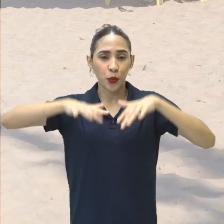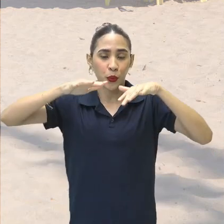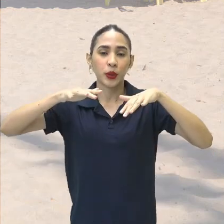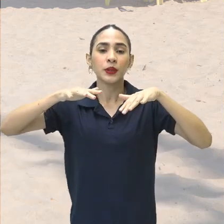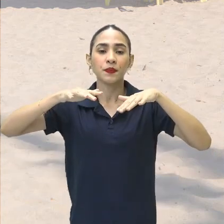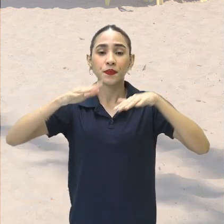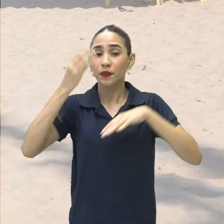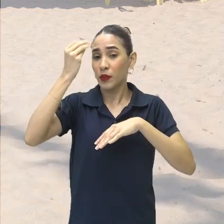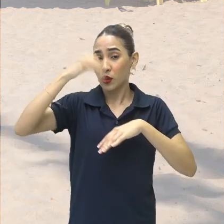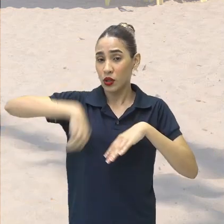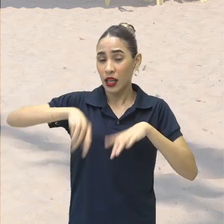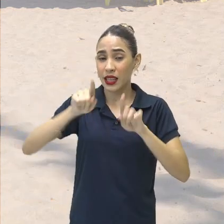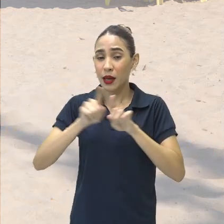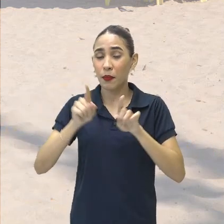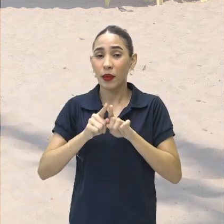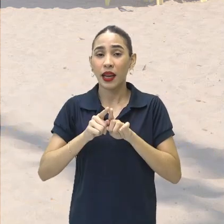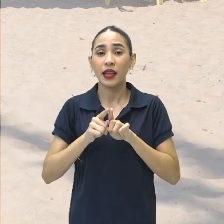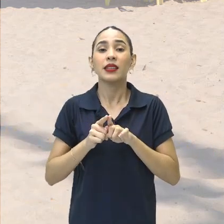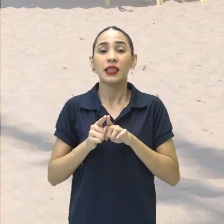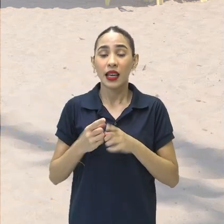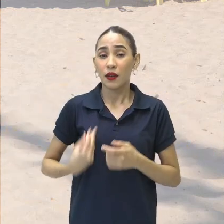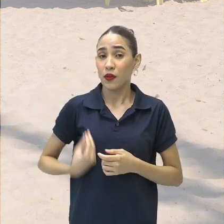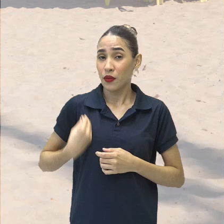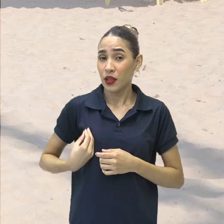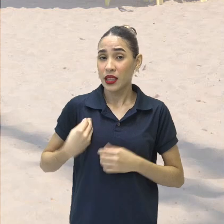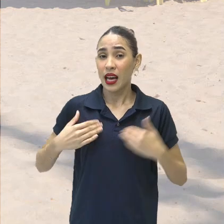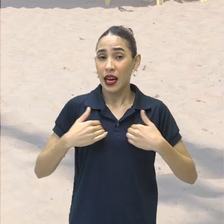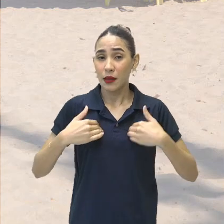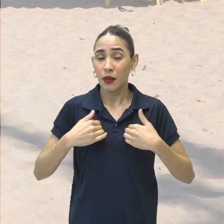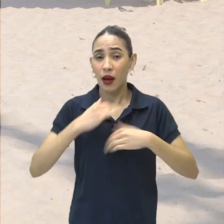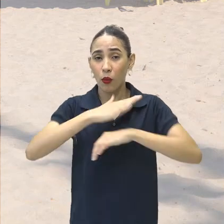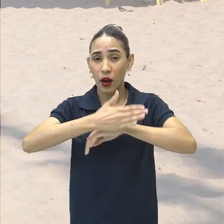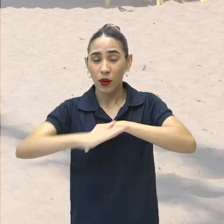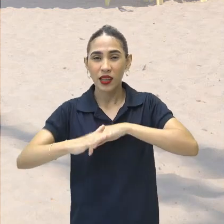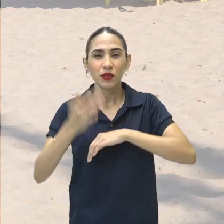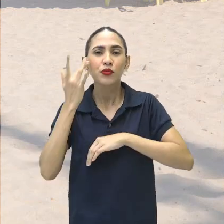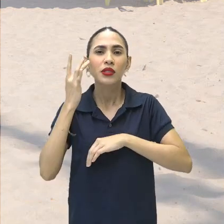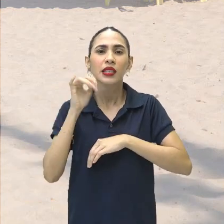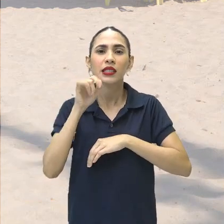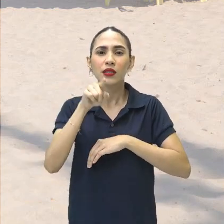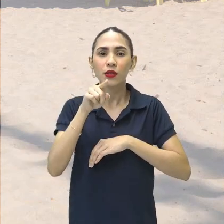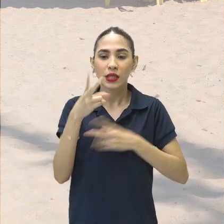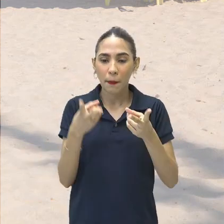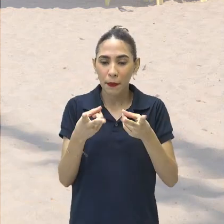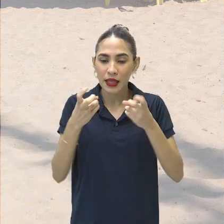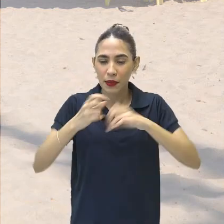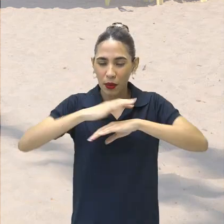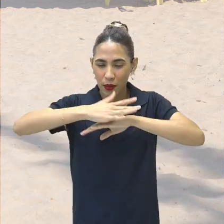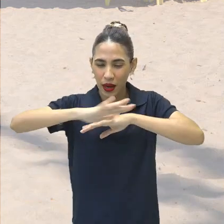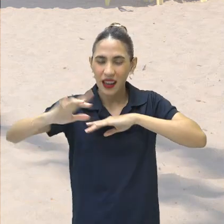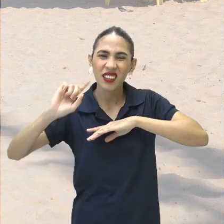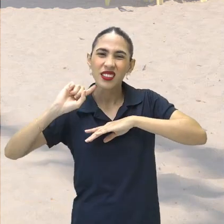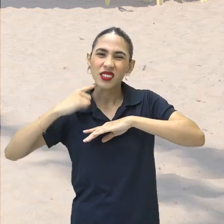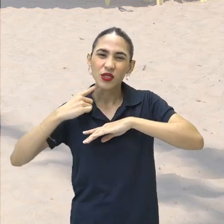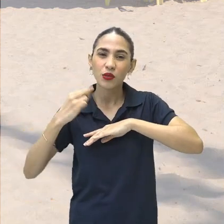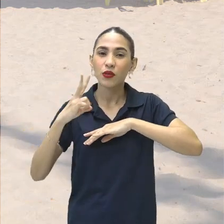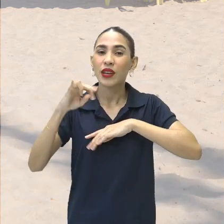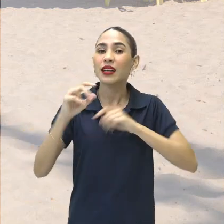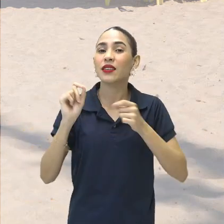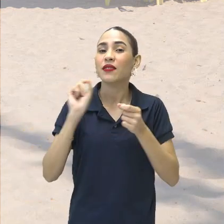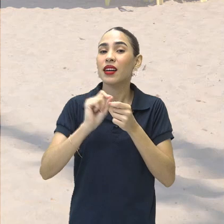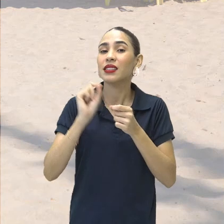até prejudicar a vida aquática. Não sei se você já viu um rio que está cheio de lixo e ele vai fazer o que? Ele